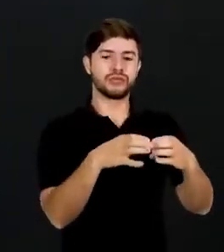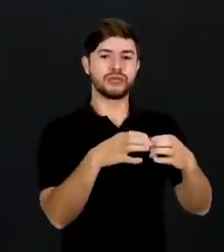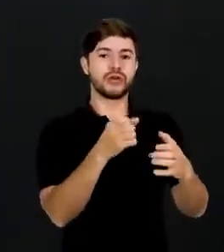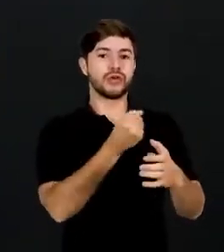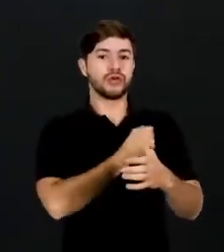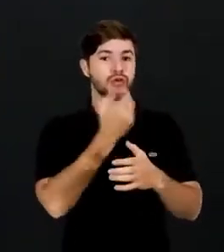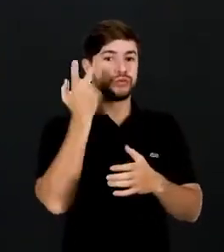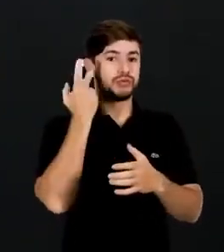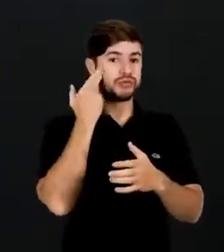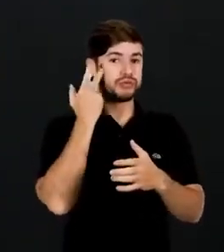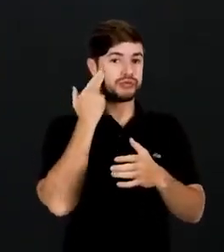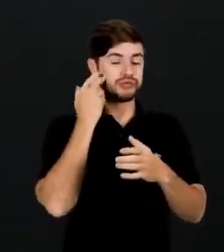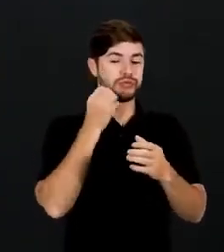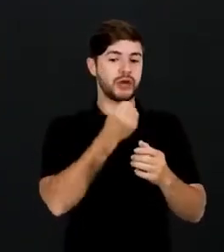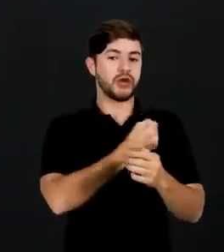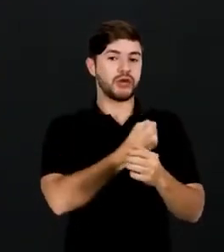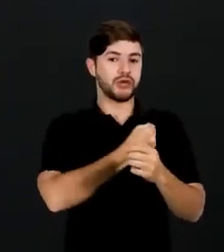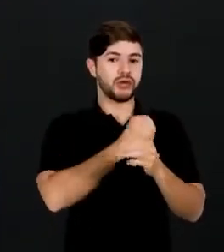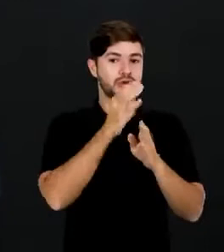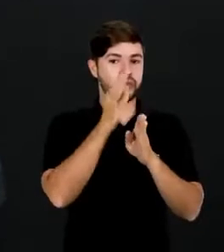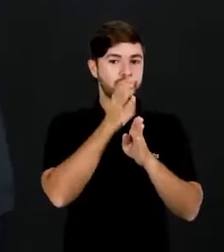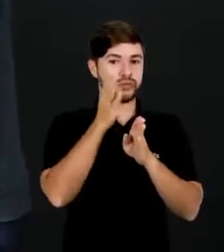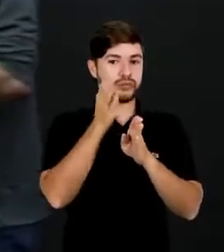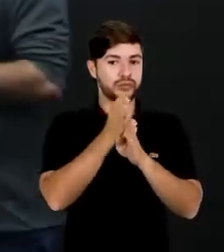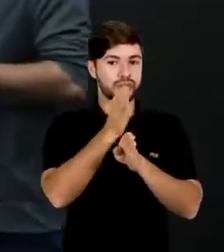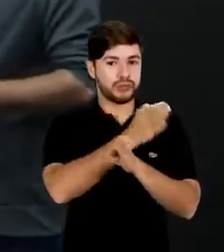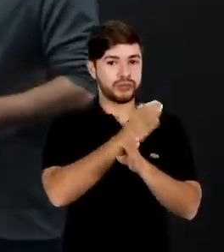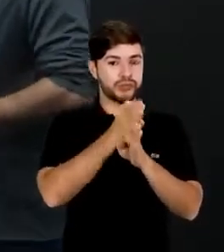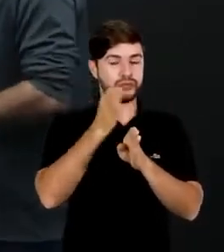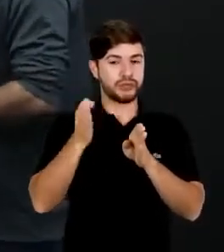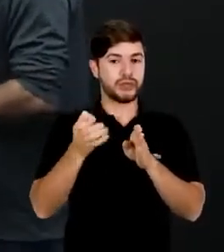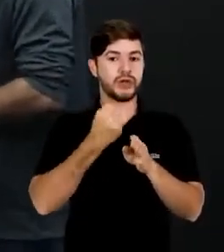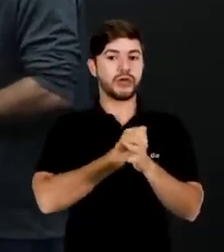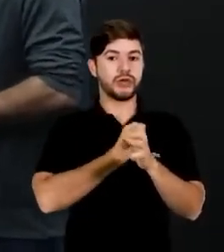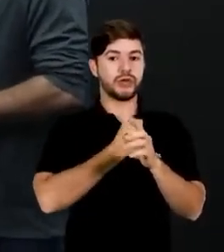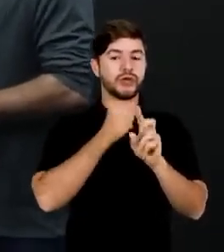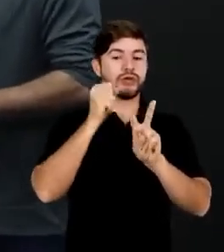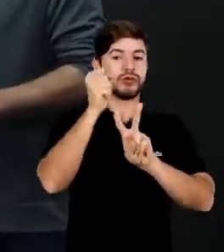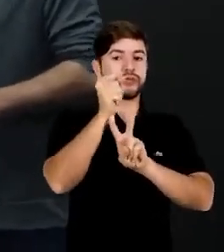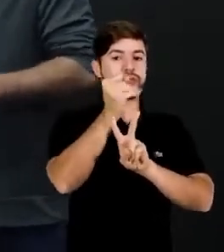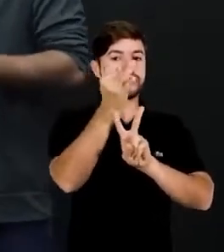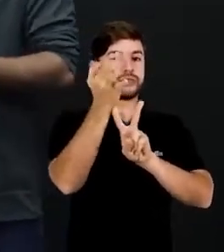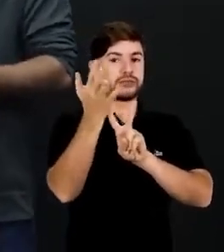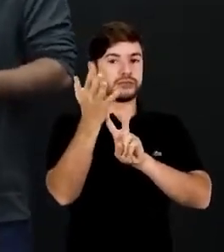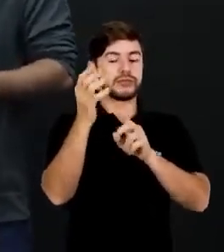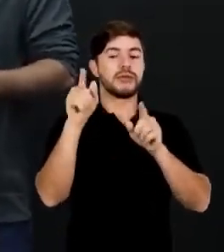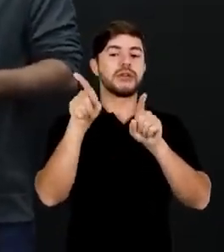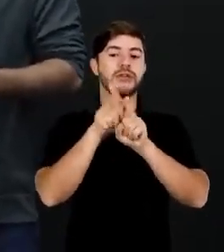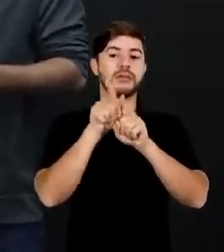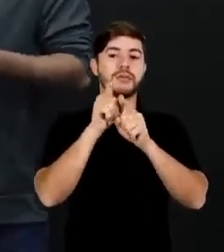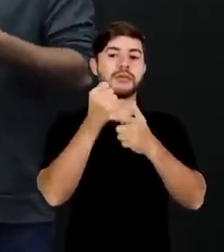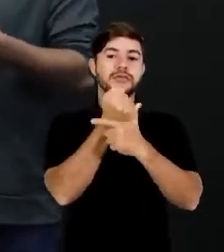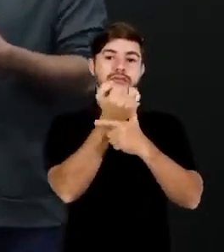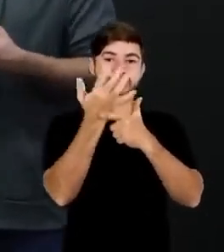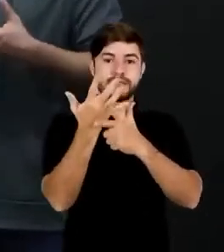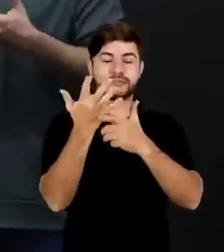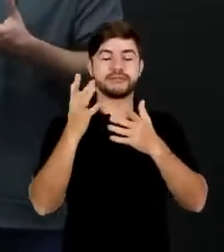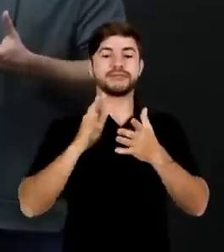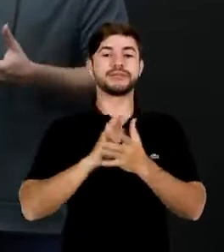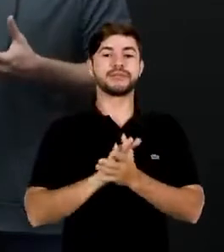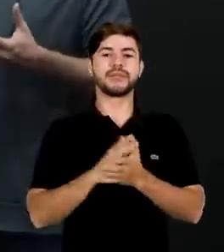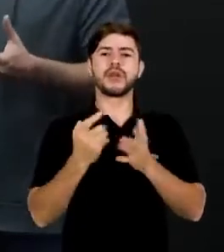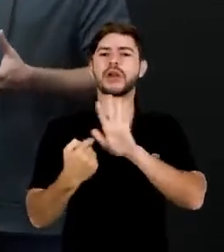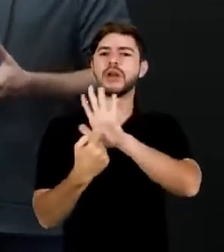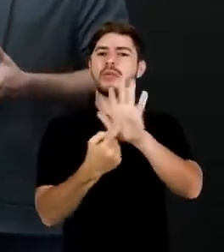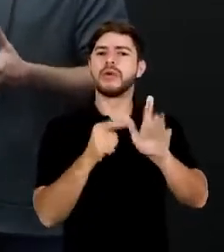números naturais, dos números inteiros, dos números racionais e dos números irracionais. O que eu quero